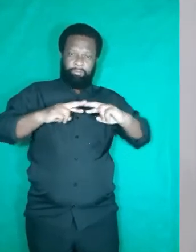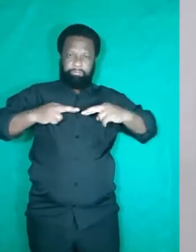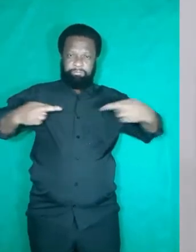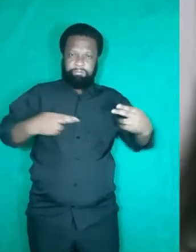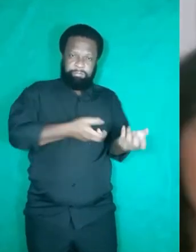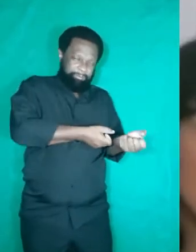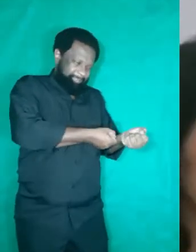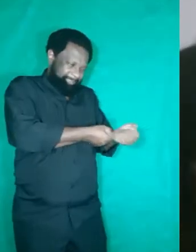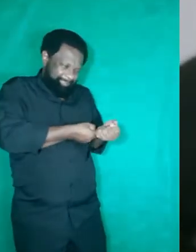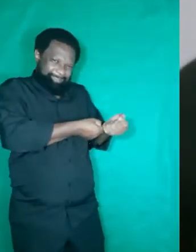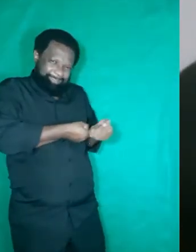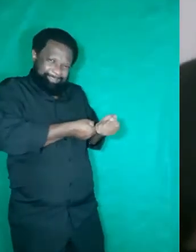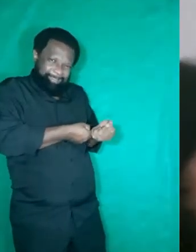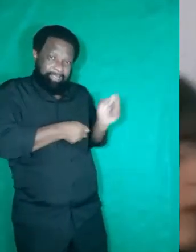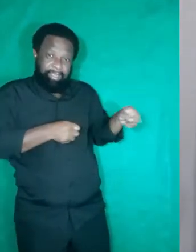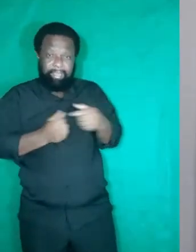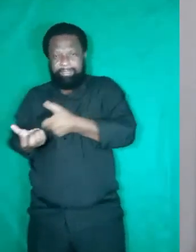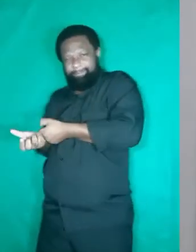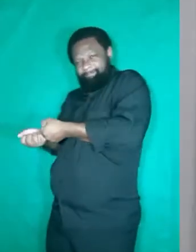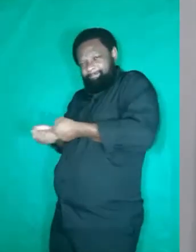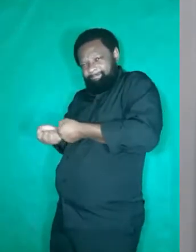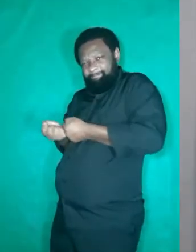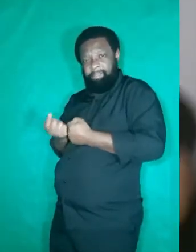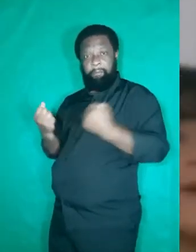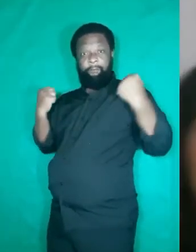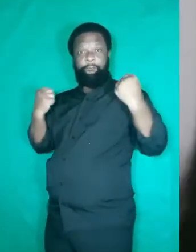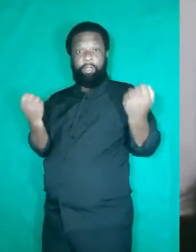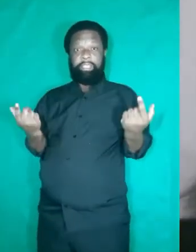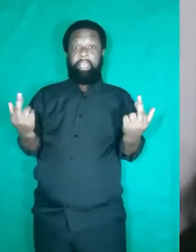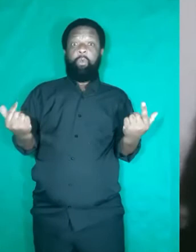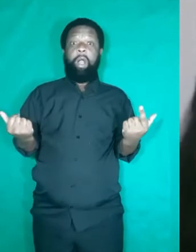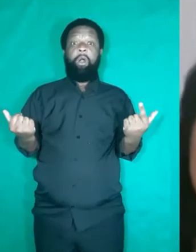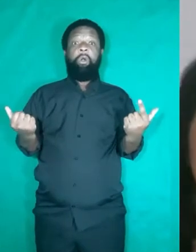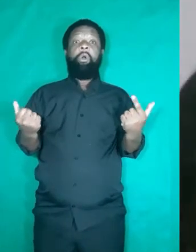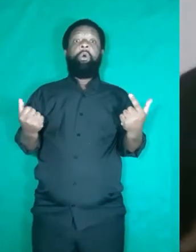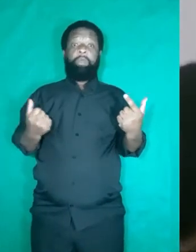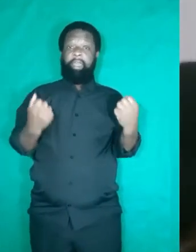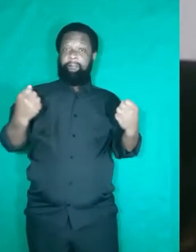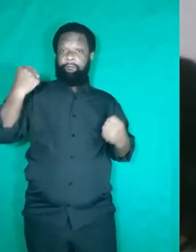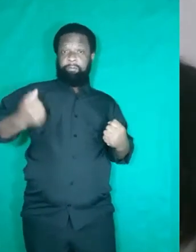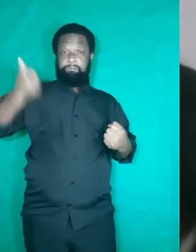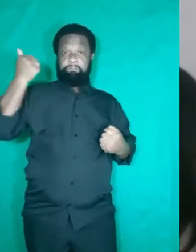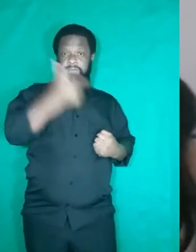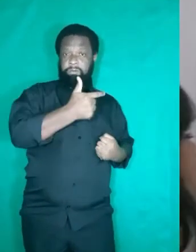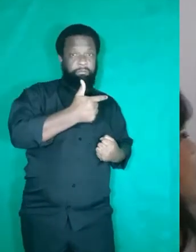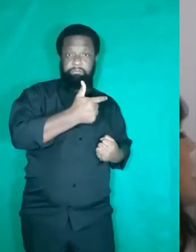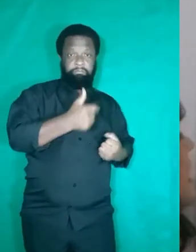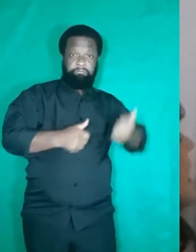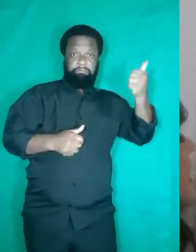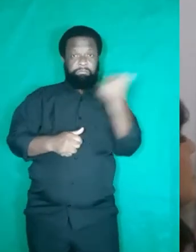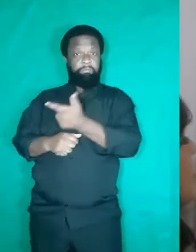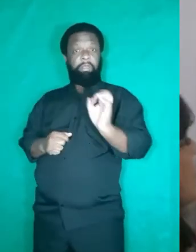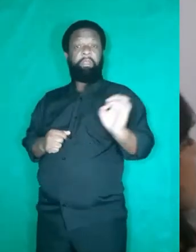e existe alguém puxando com a mesma força para cá. Então essas forças se anulam, esses